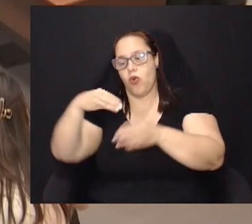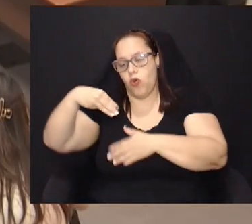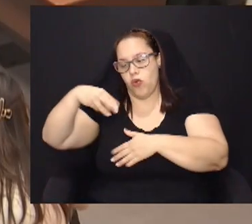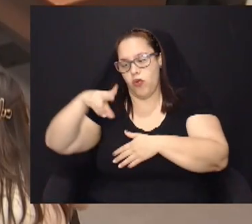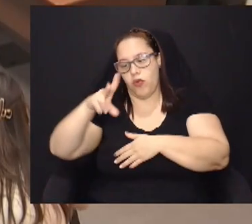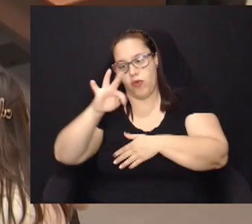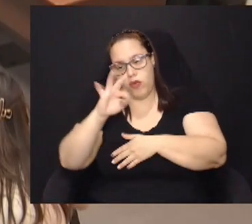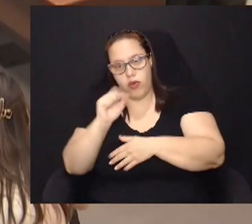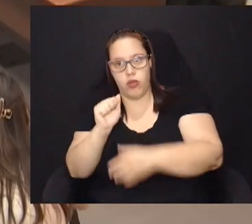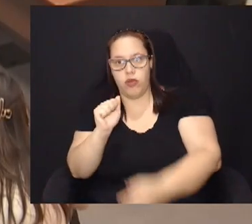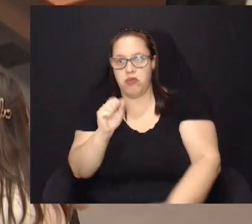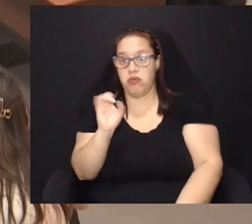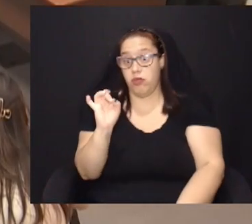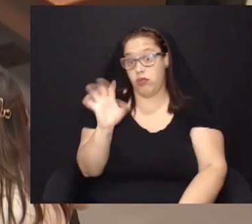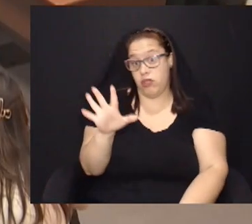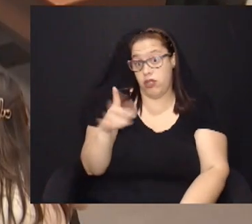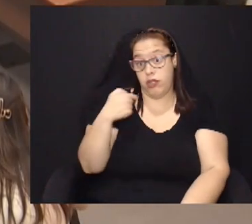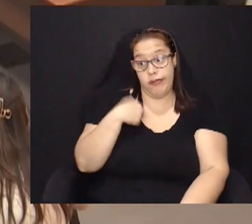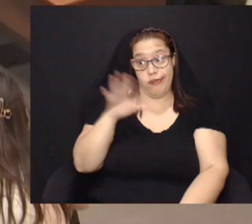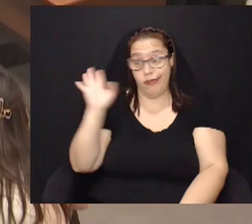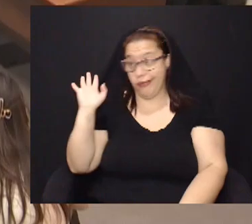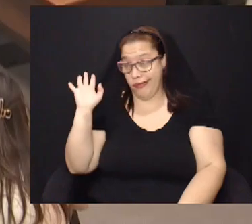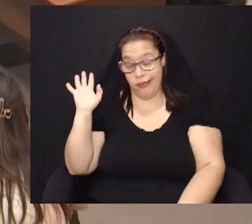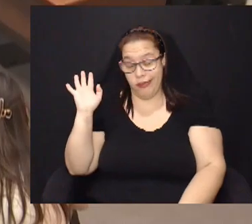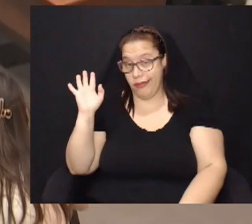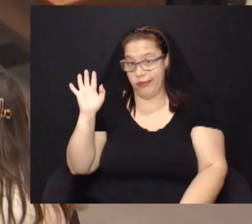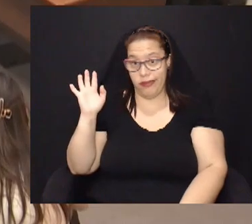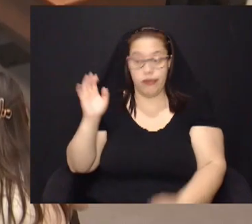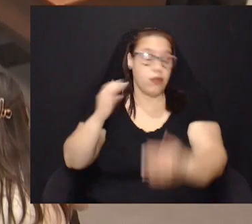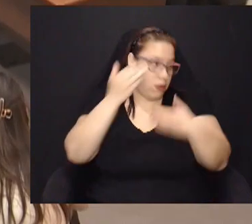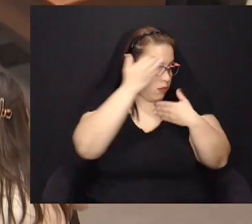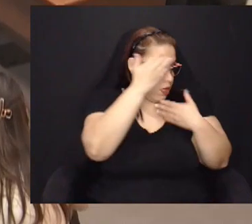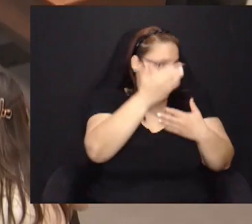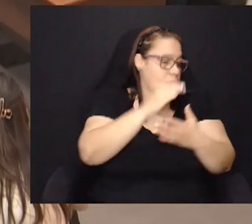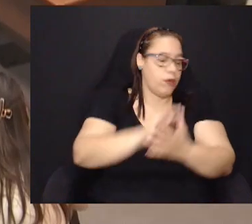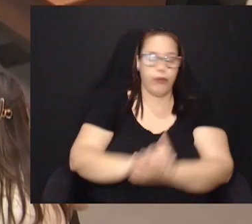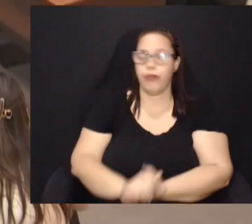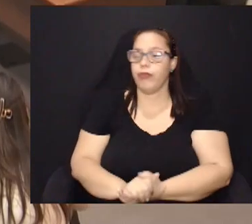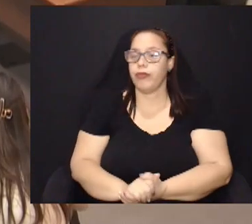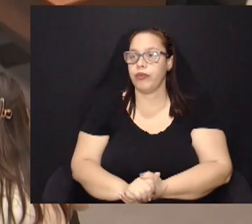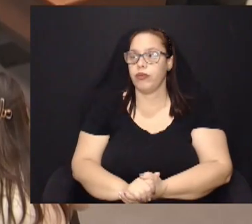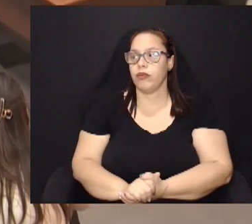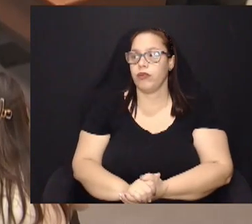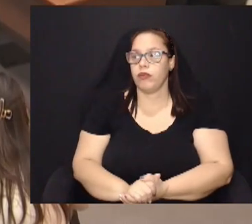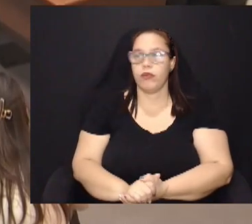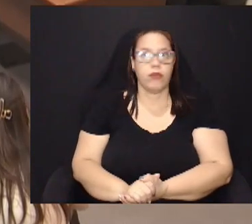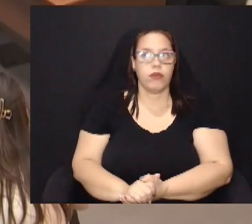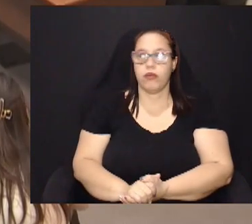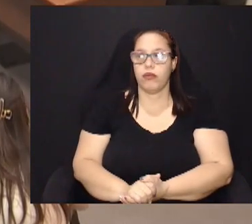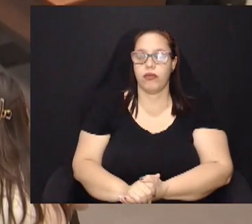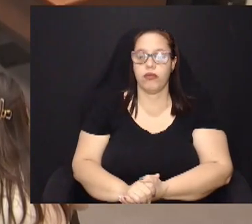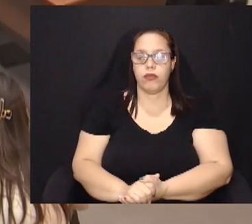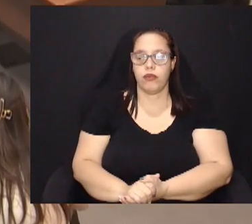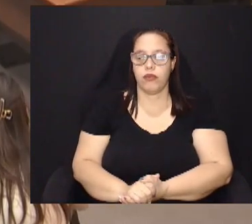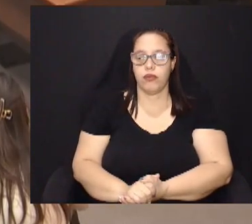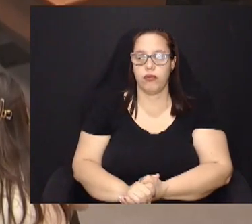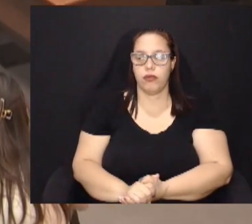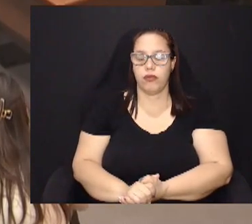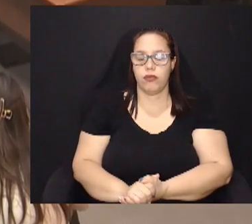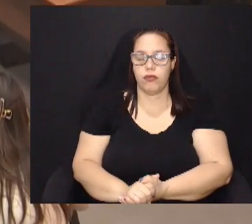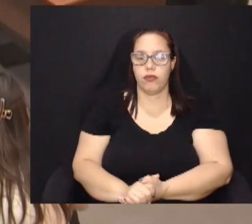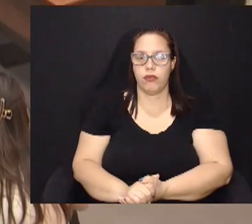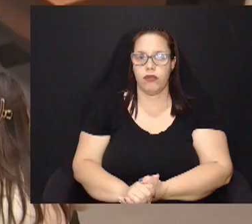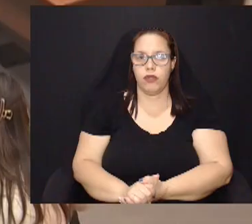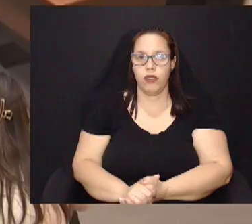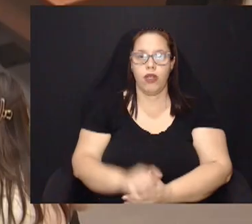é simplesmente um relato, tá? Obrigado, secretária. Vou passar a palavra no